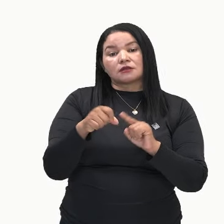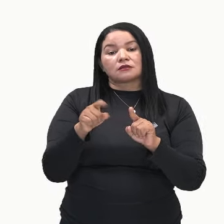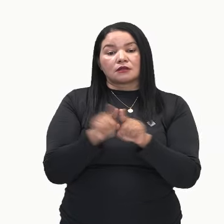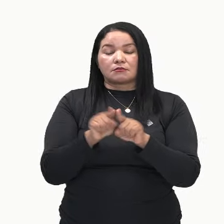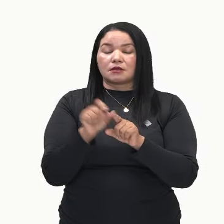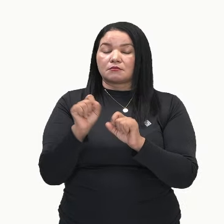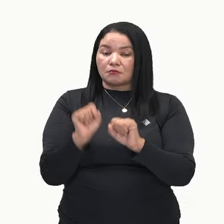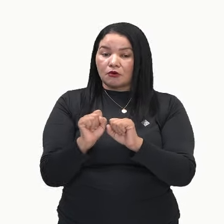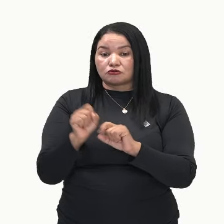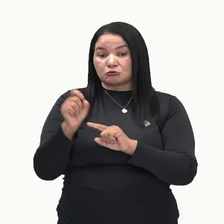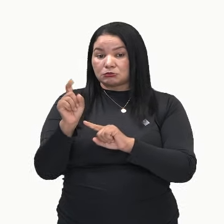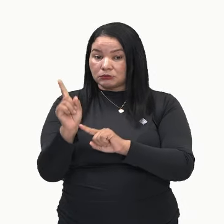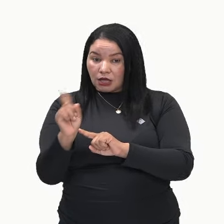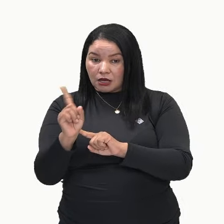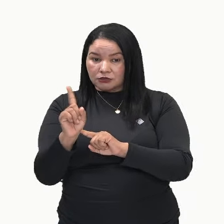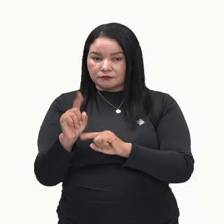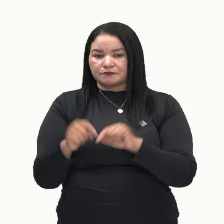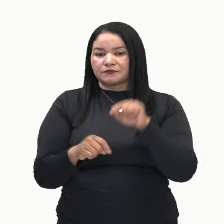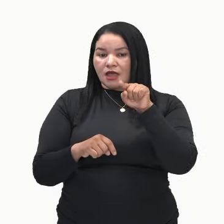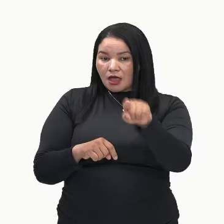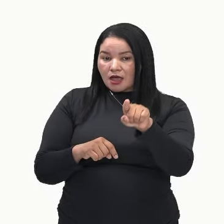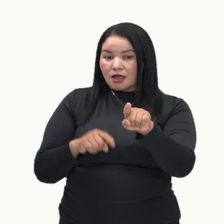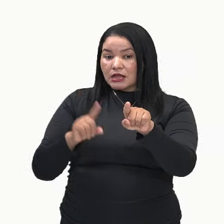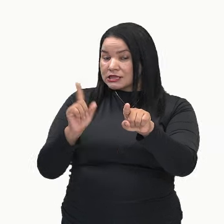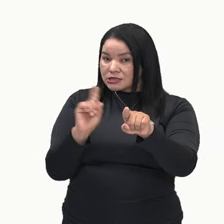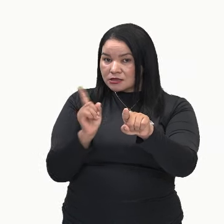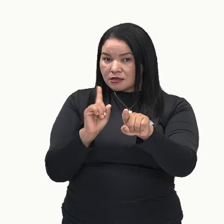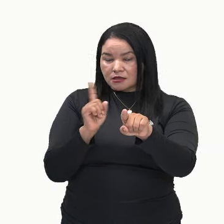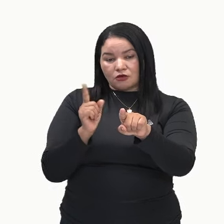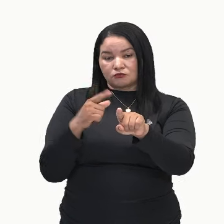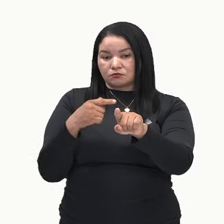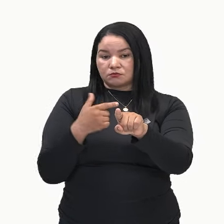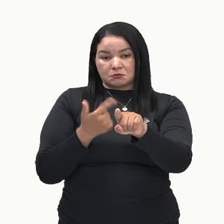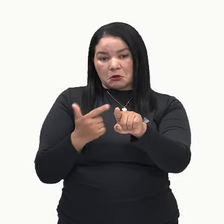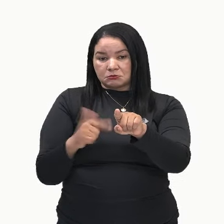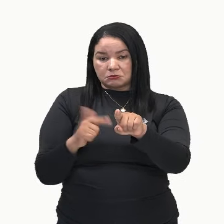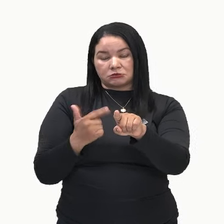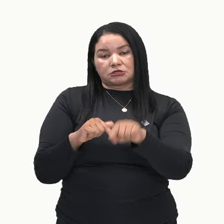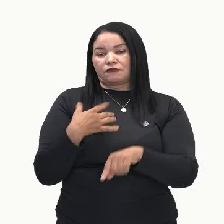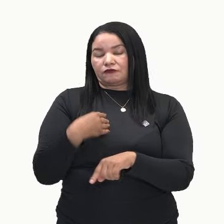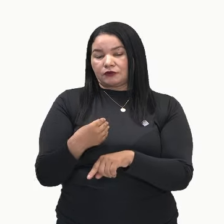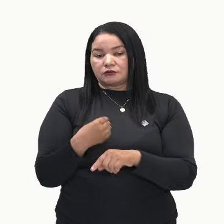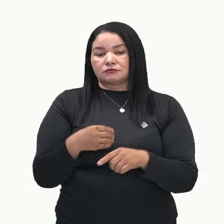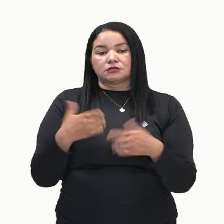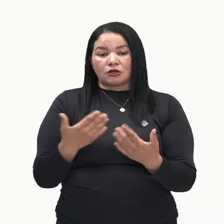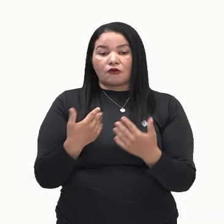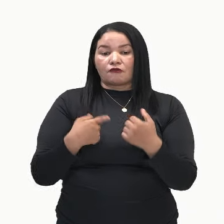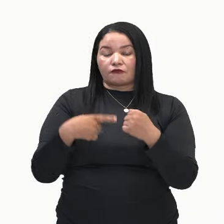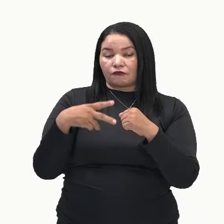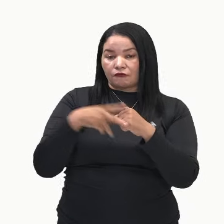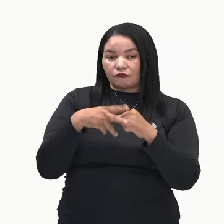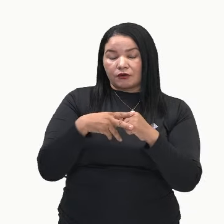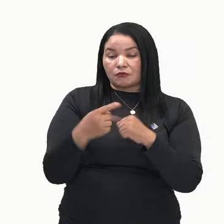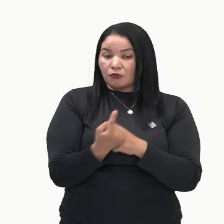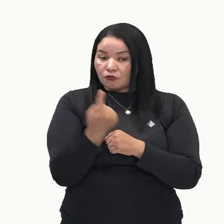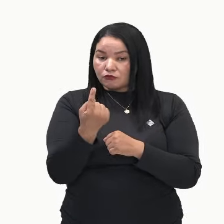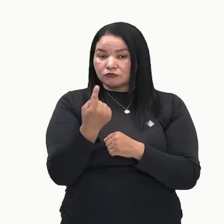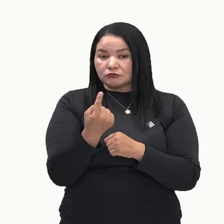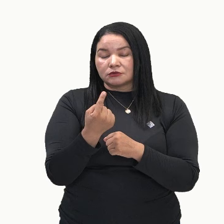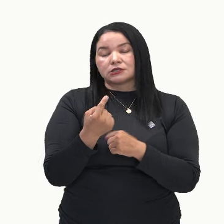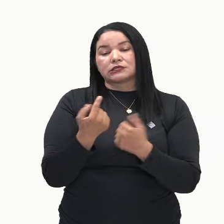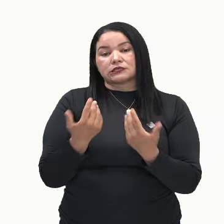negativa. Ele não tem filhos. Continua só tendo um verbo, continua só tendo